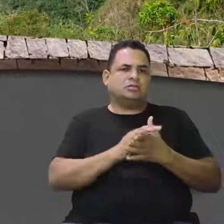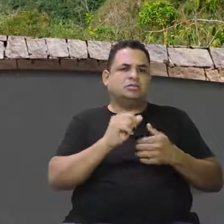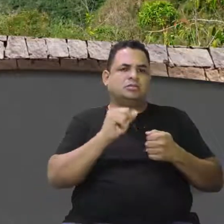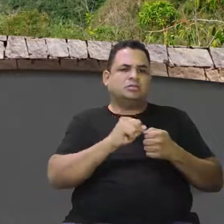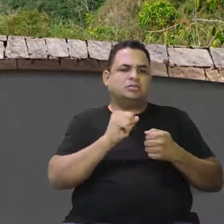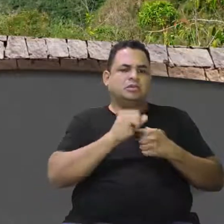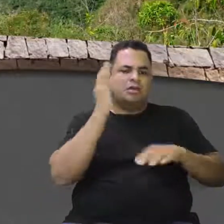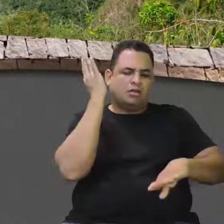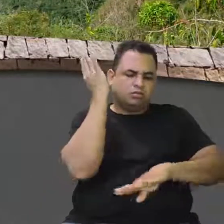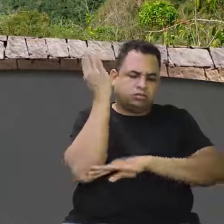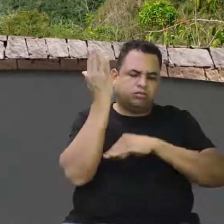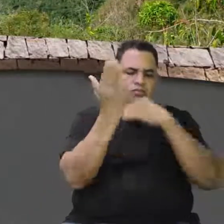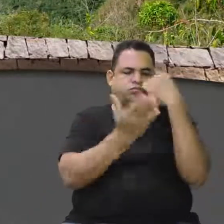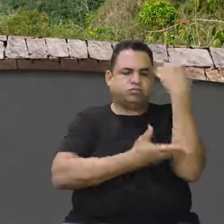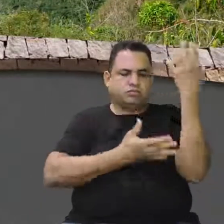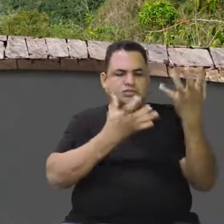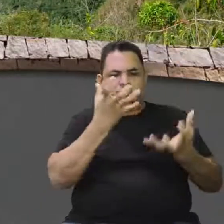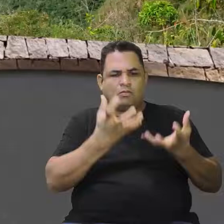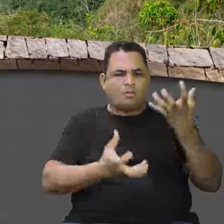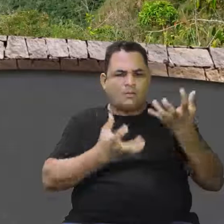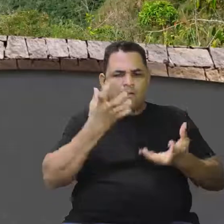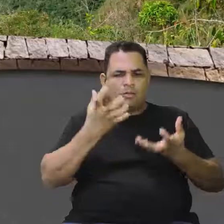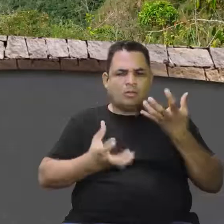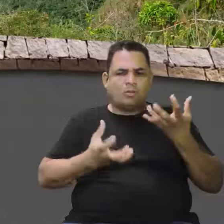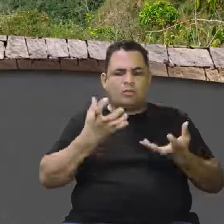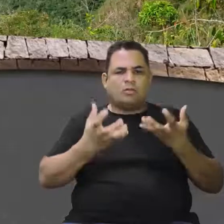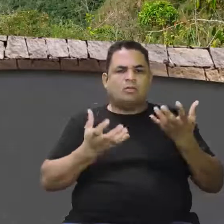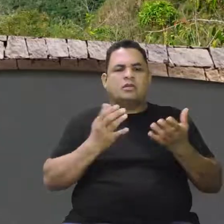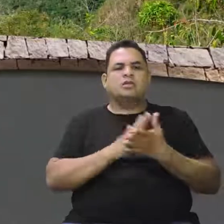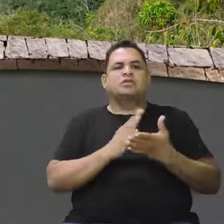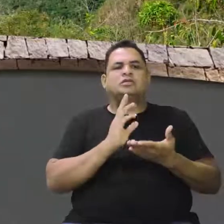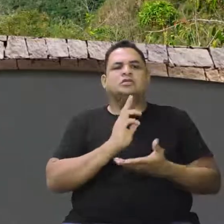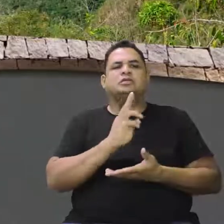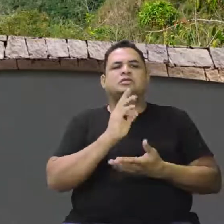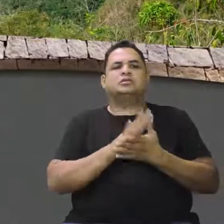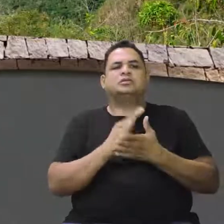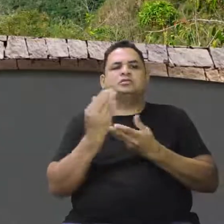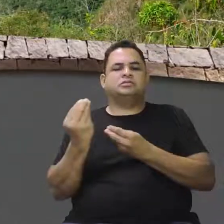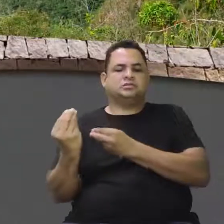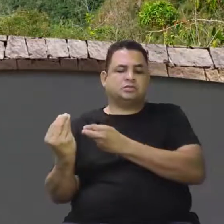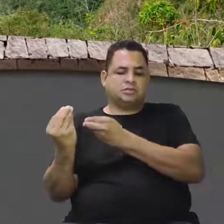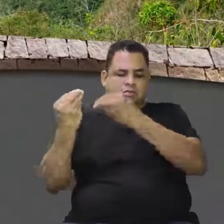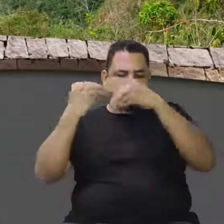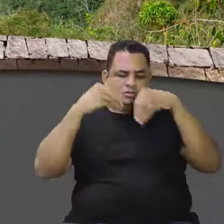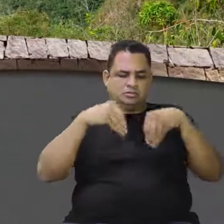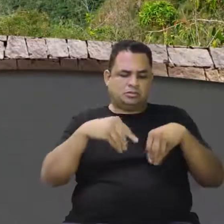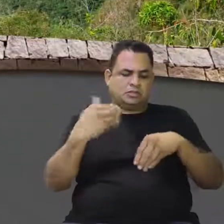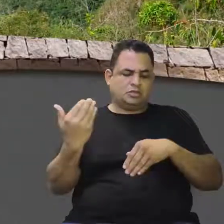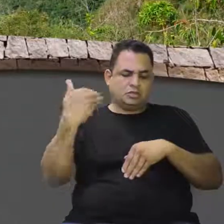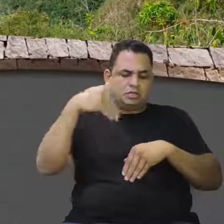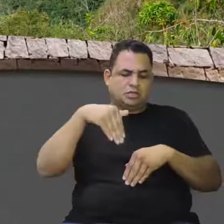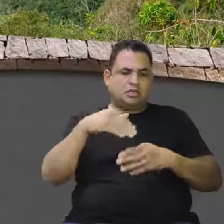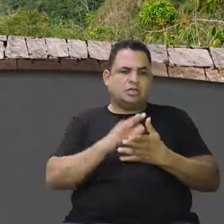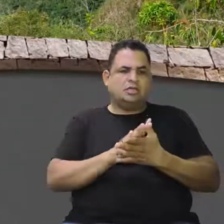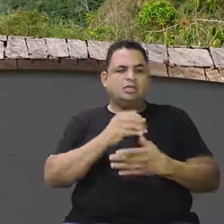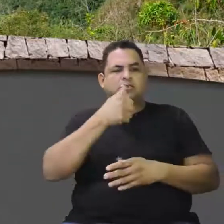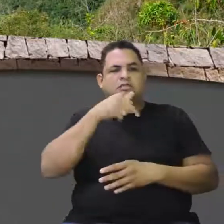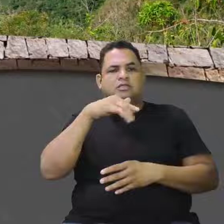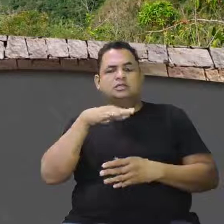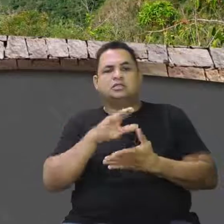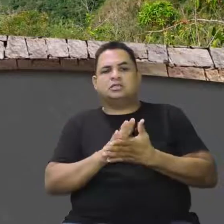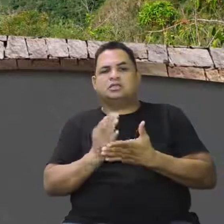as derrubadas e queimadas. Então esse processo aí migratório, a partir de 70, 80 também,